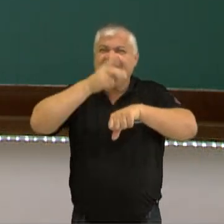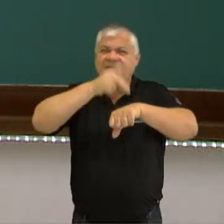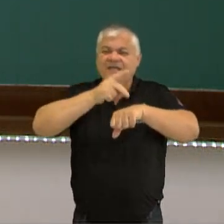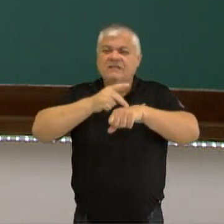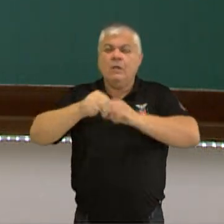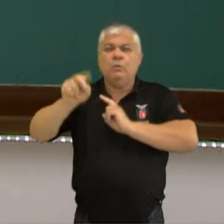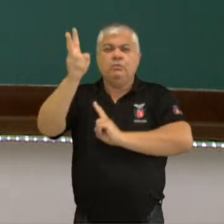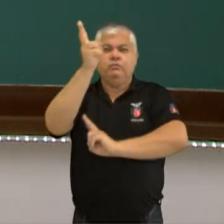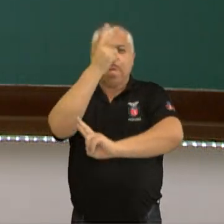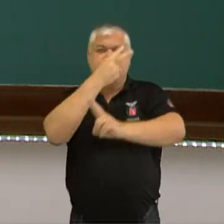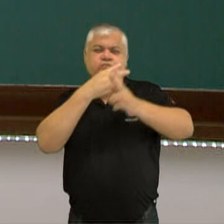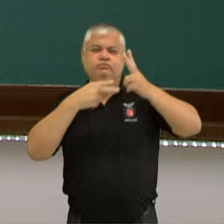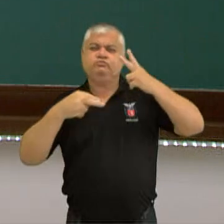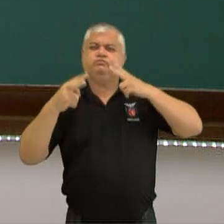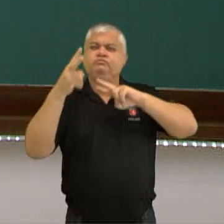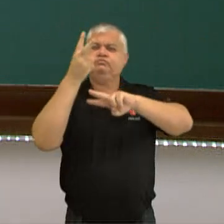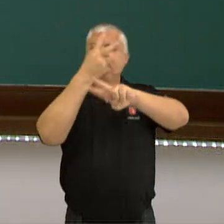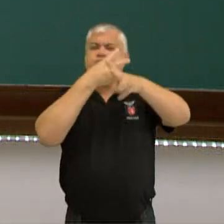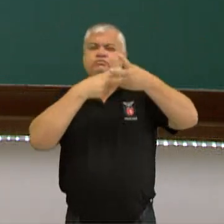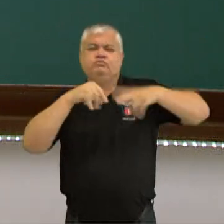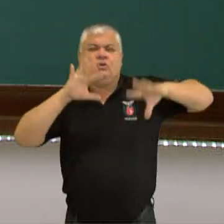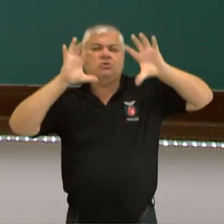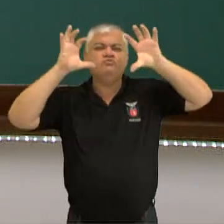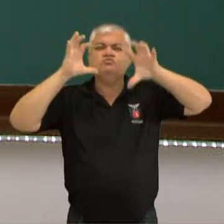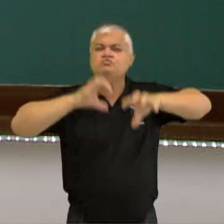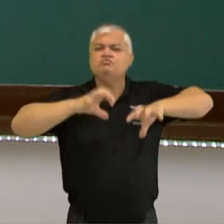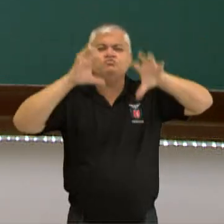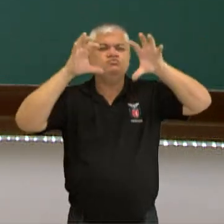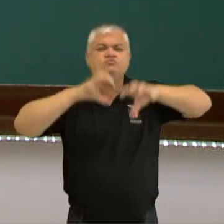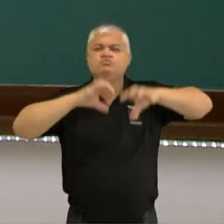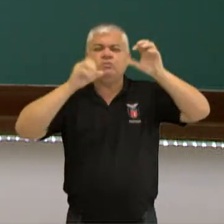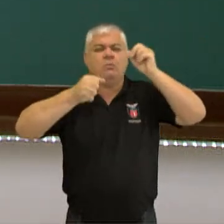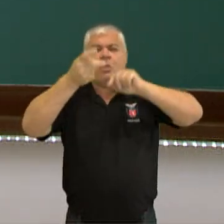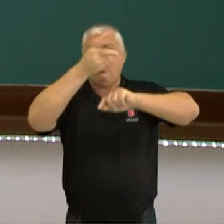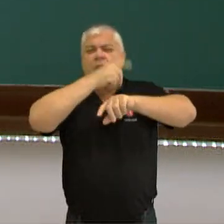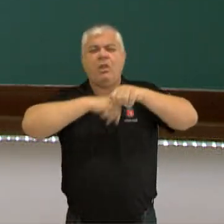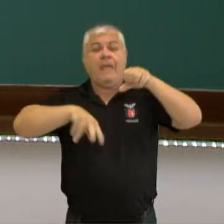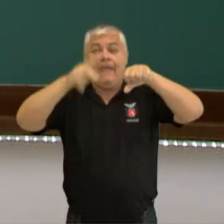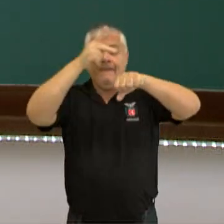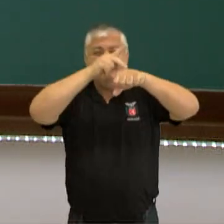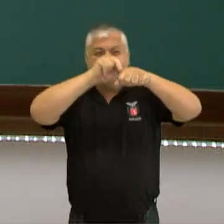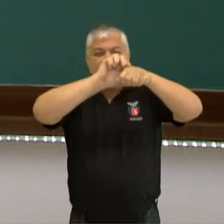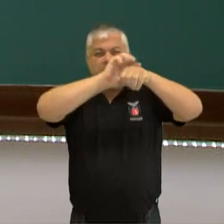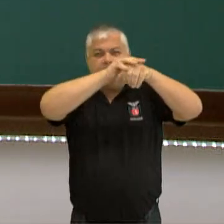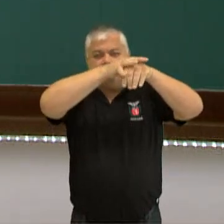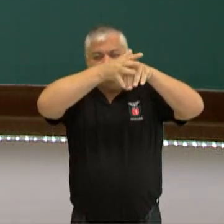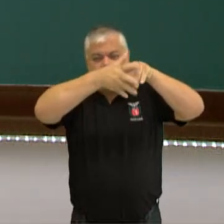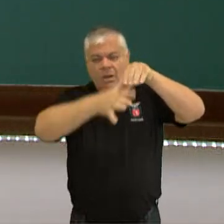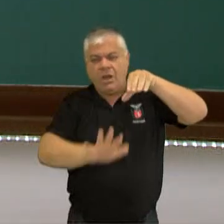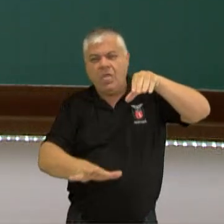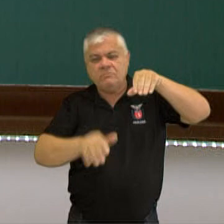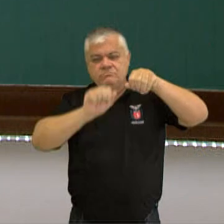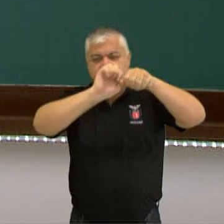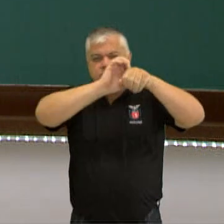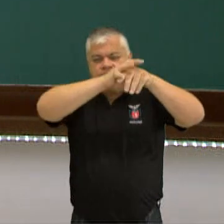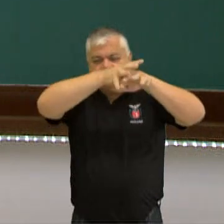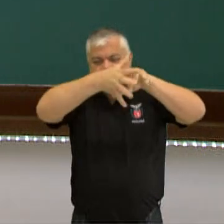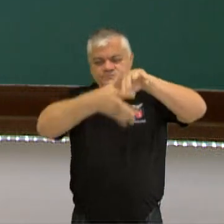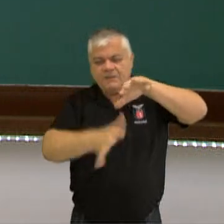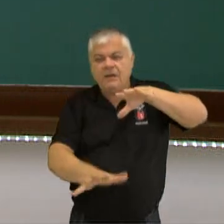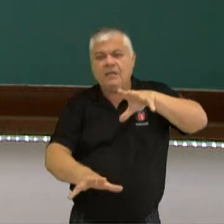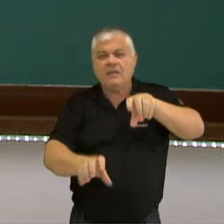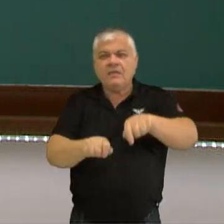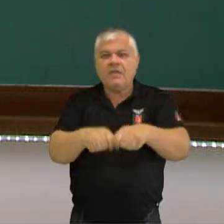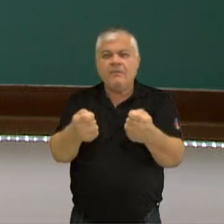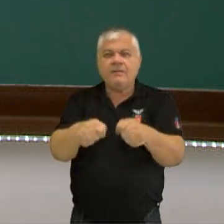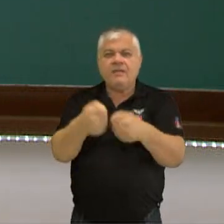frio, essas rochas podem se quebrar, se fragmentar e formar o solo.